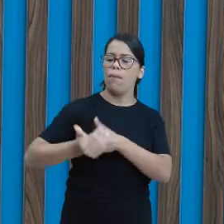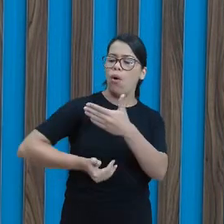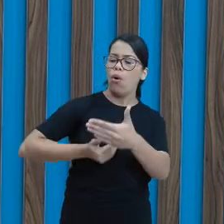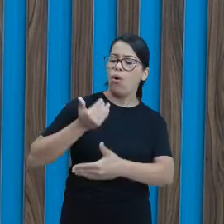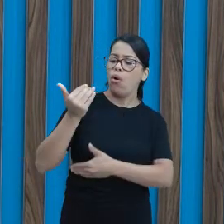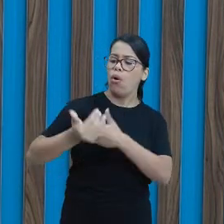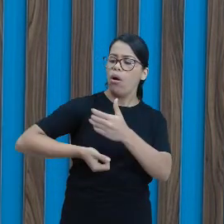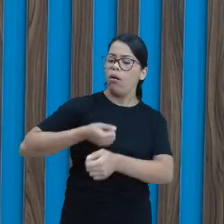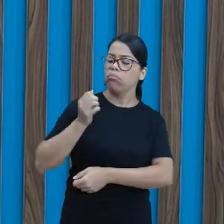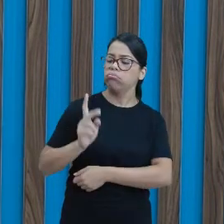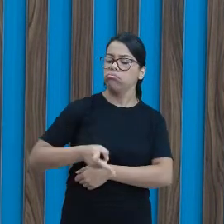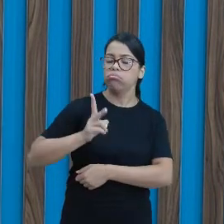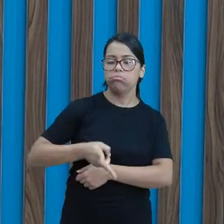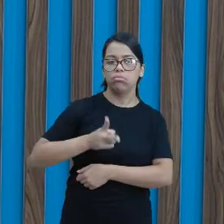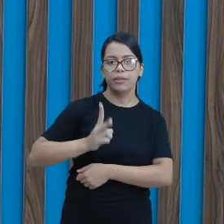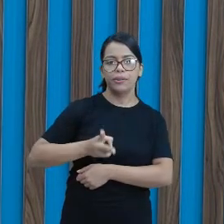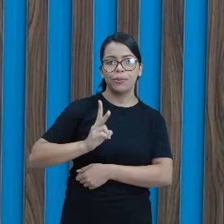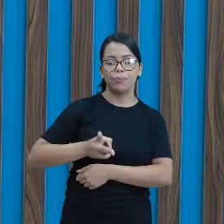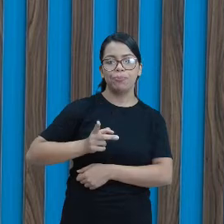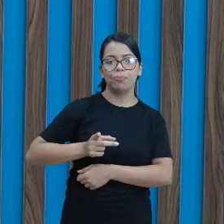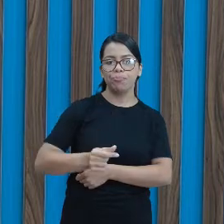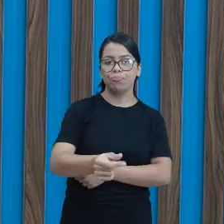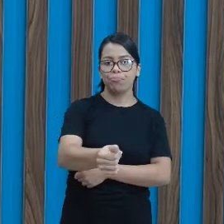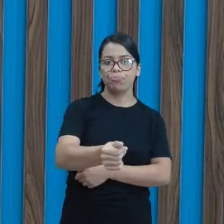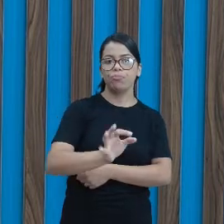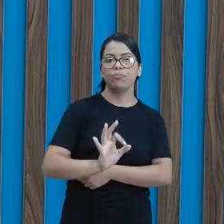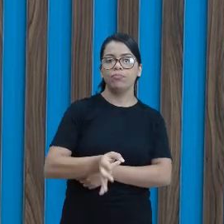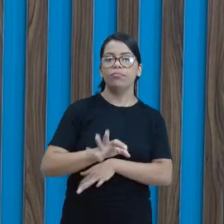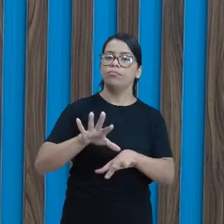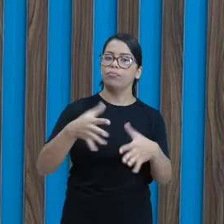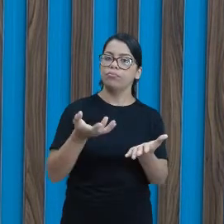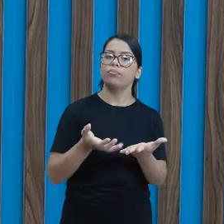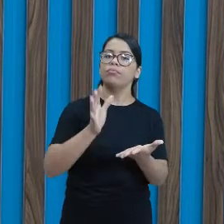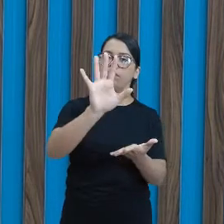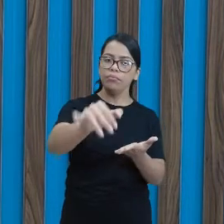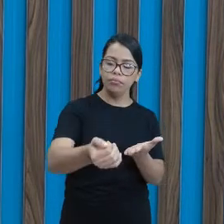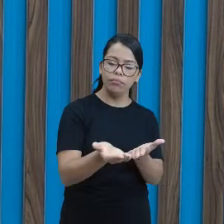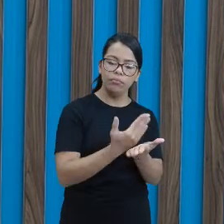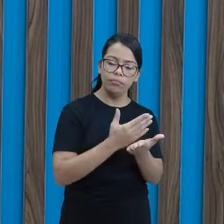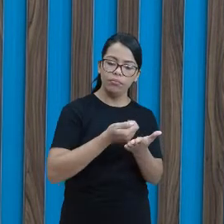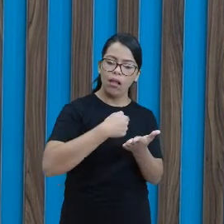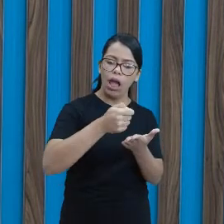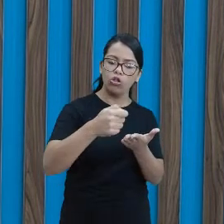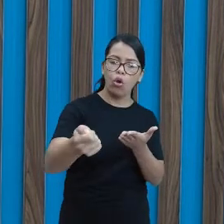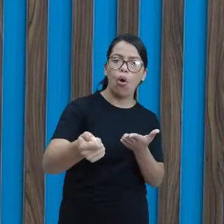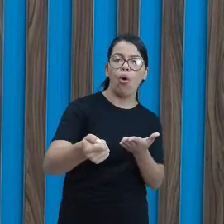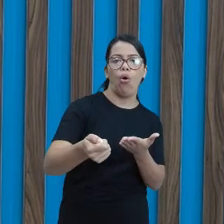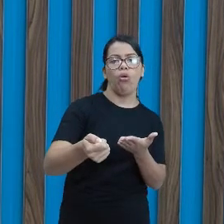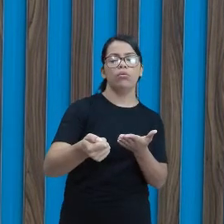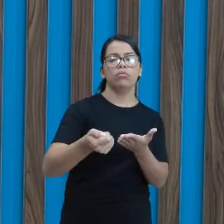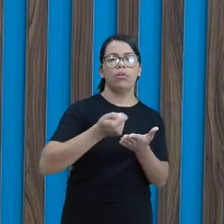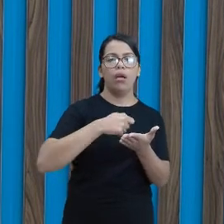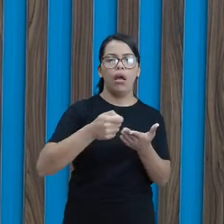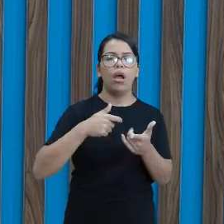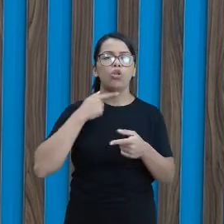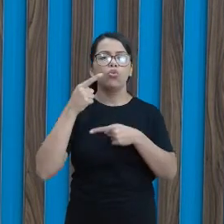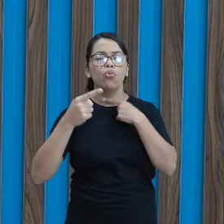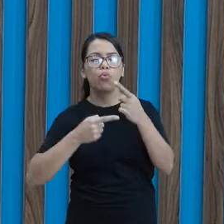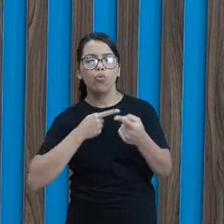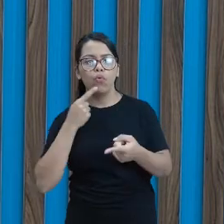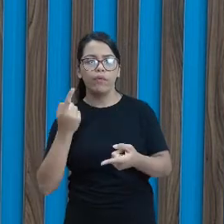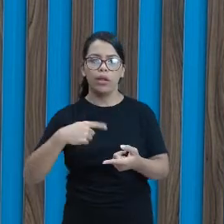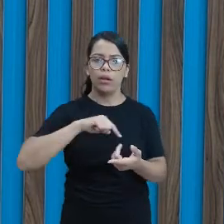gradativo. Então, pegue seu caderno aí agora, anote todas aquelas questões, dúvidas da nossa aula de hoje. Chegue junto aqui,